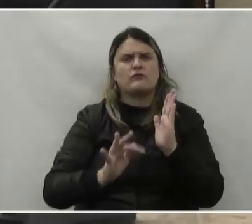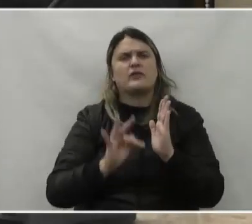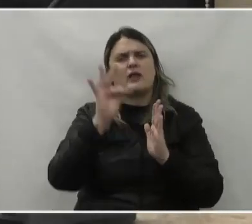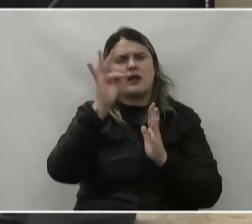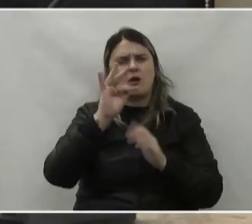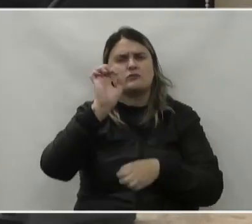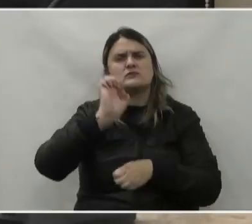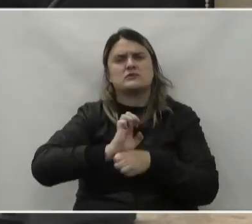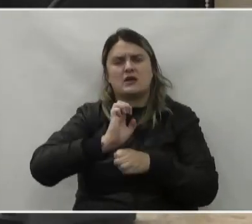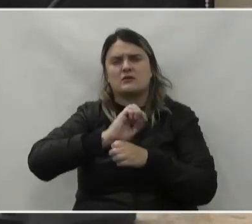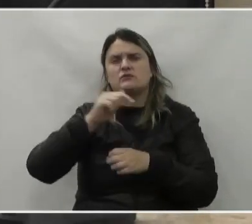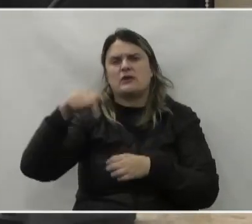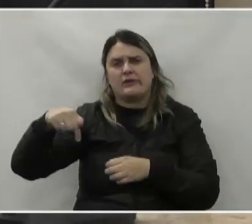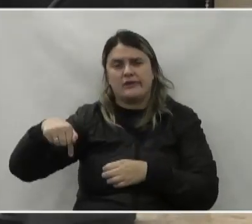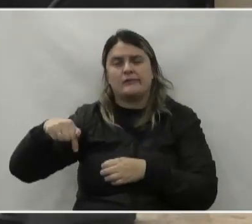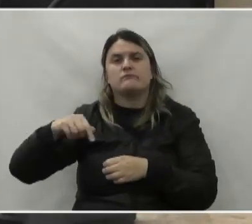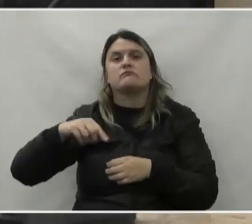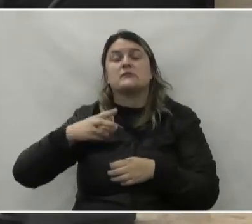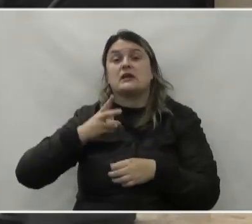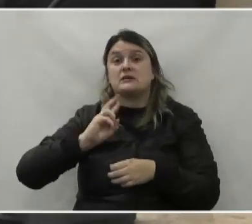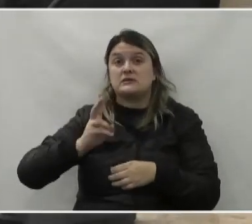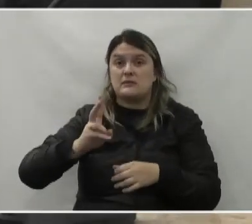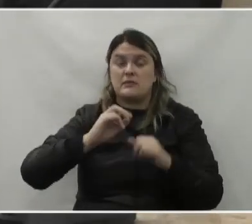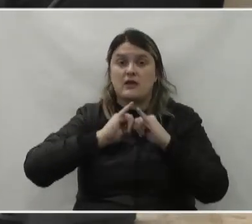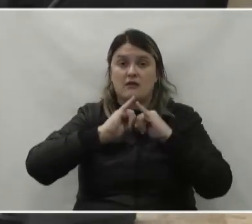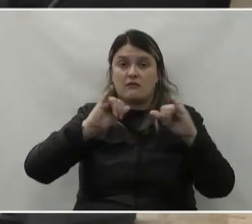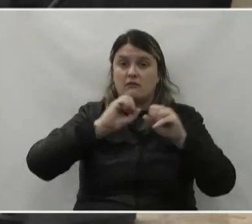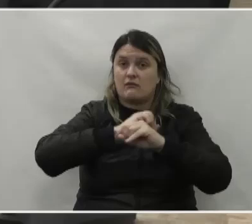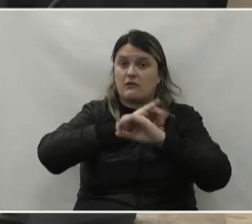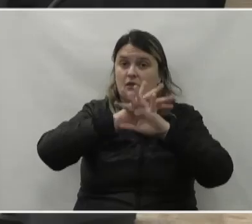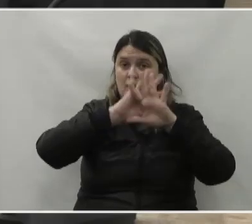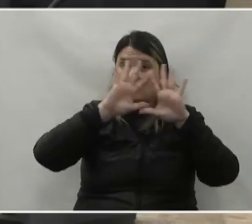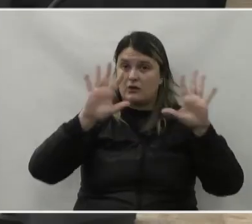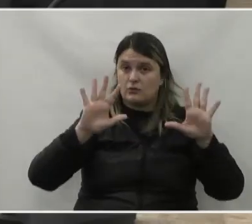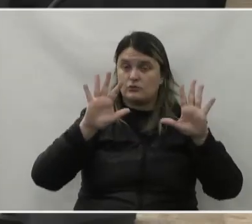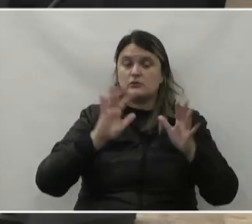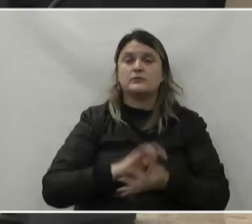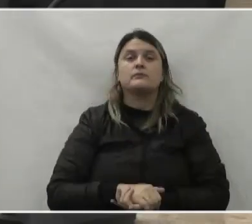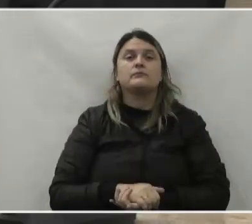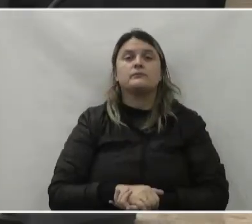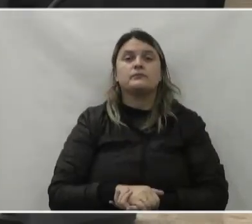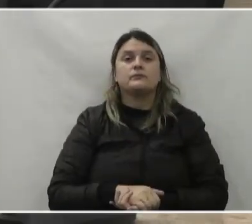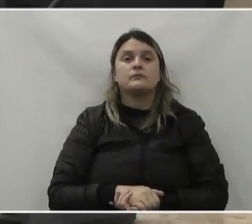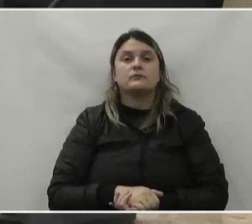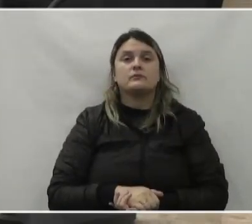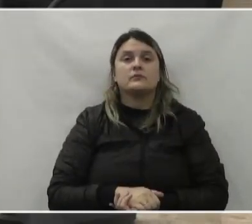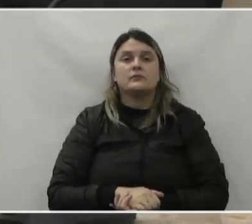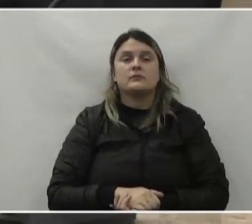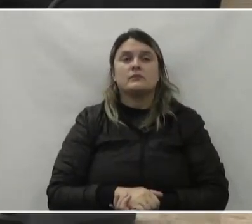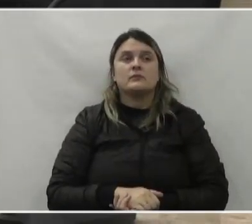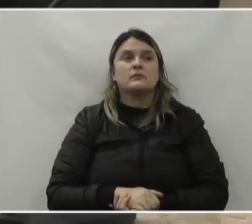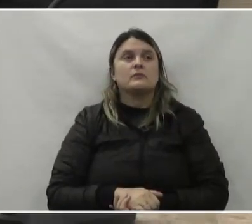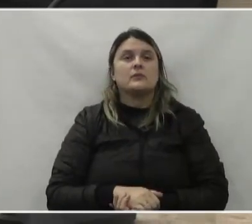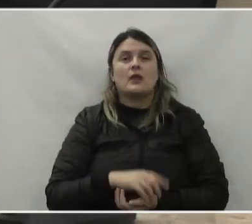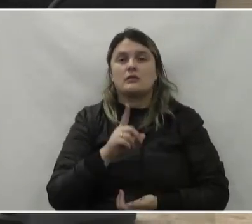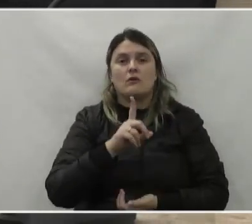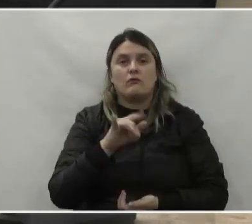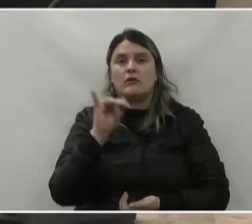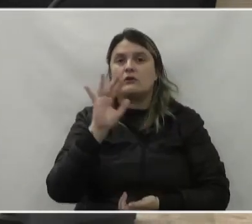enfim. Sempre deixaram muito claro que não haveria essa